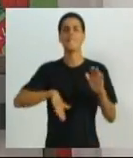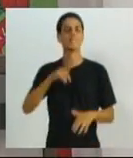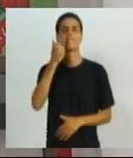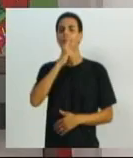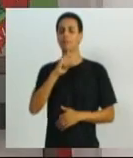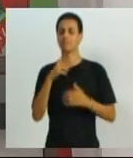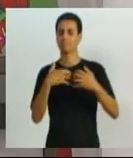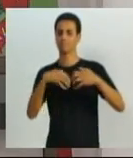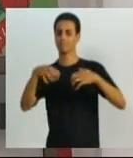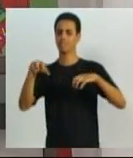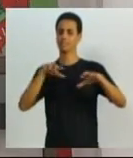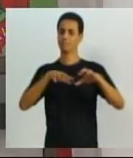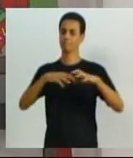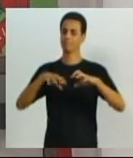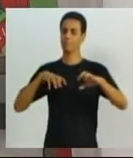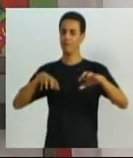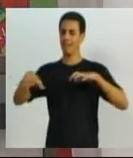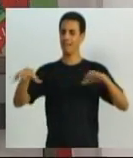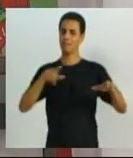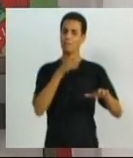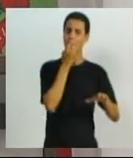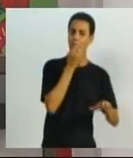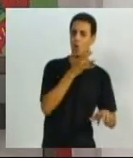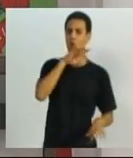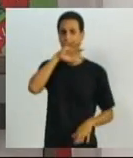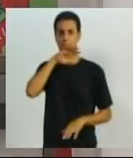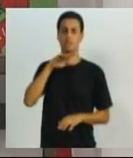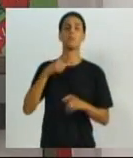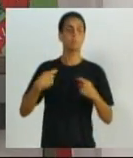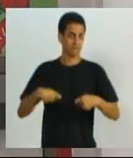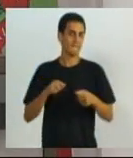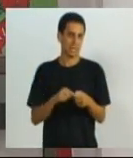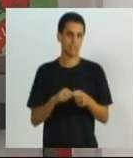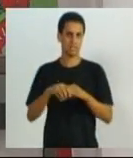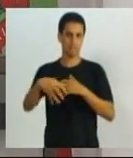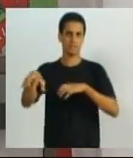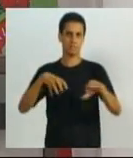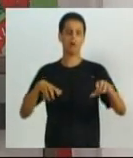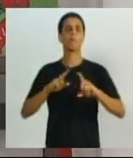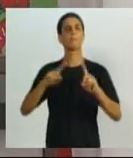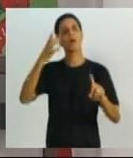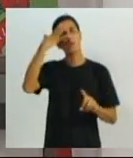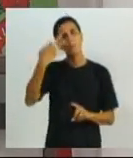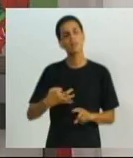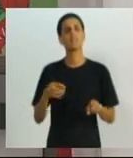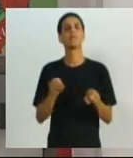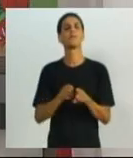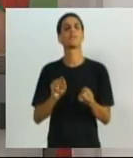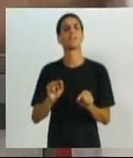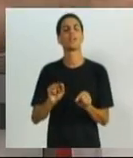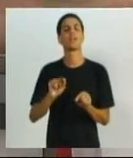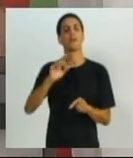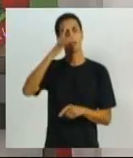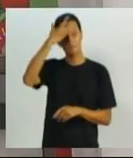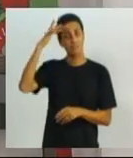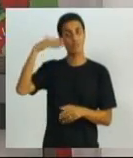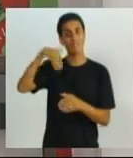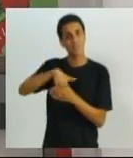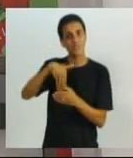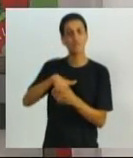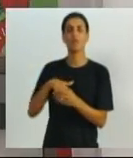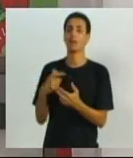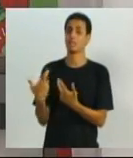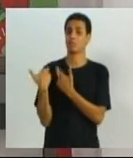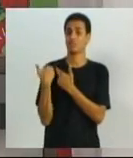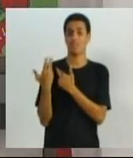joio do trigo, isso é preciso fazer, mas também não conseguem entender de que o eleitor também tem a sua participação em